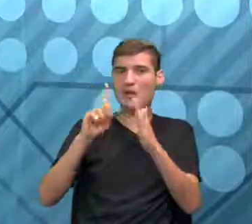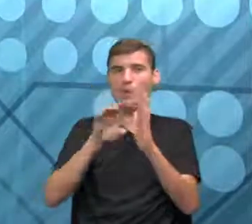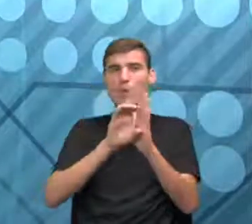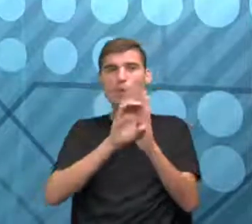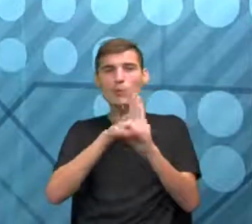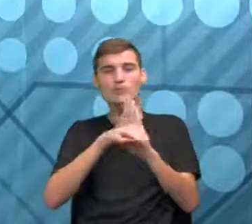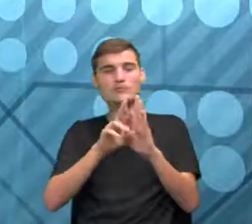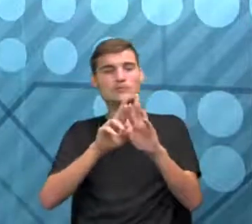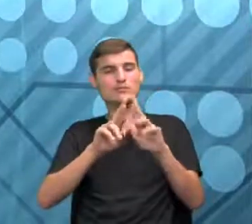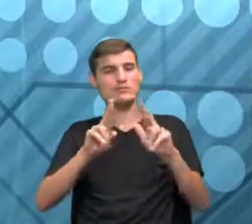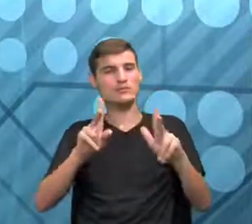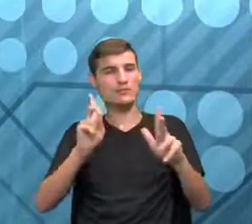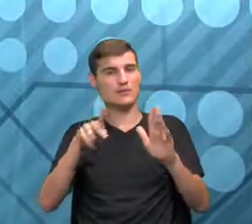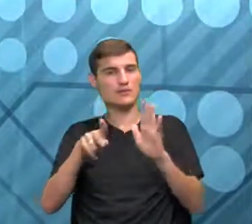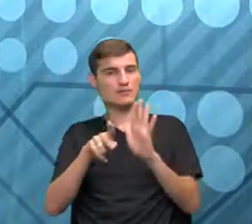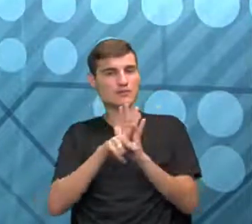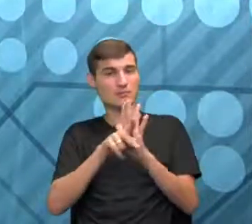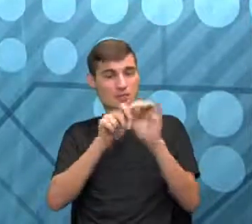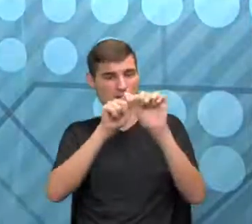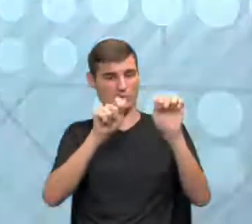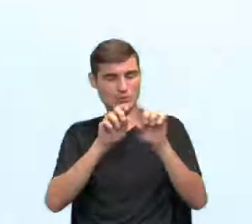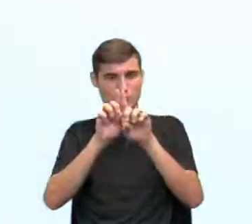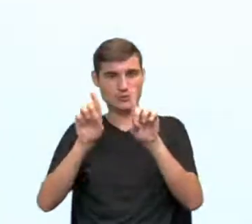modulação analógica e digital.